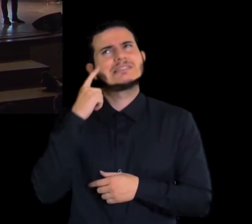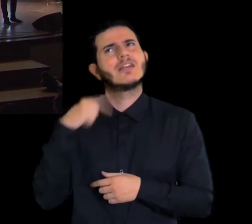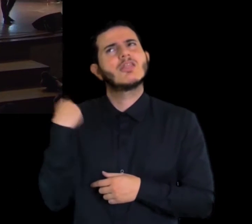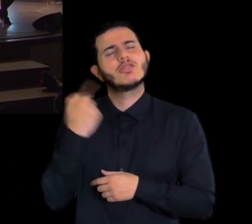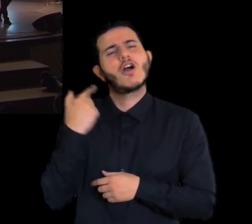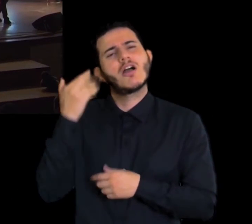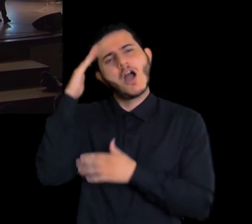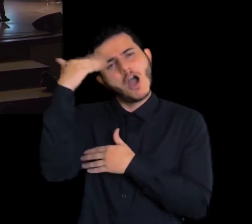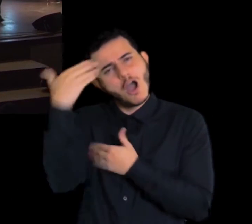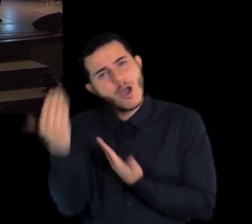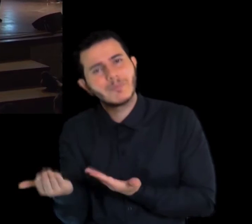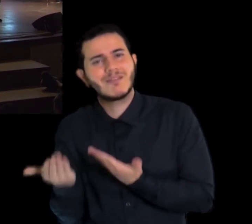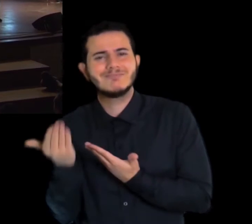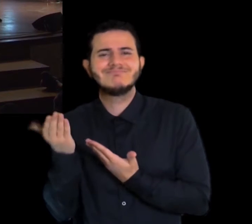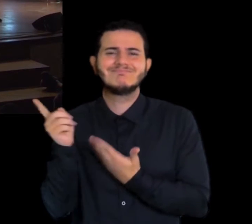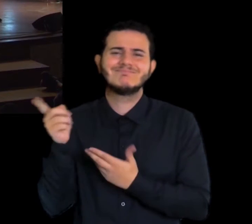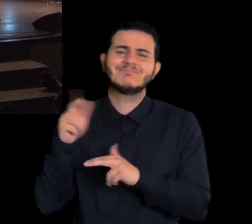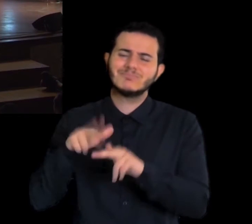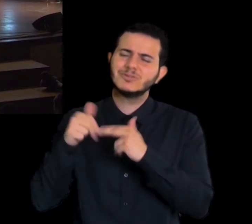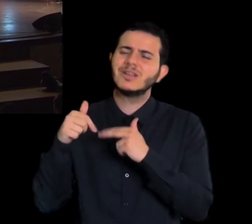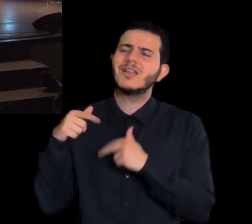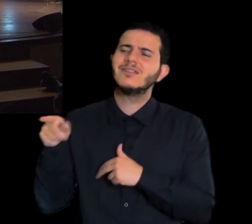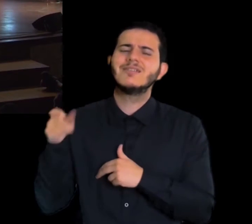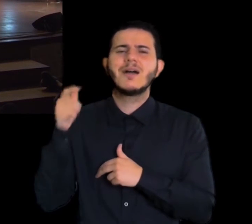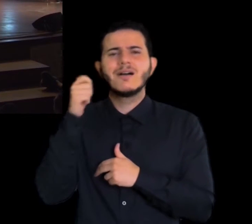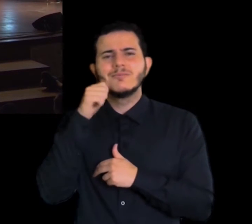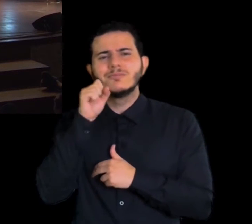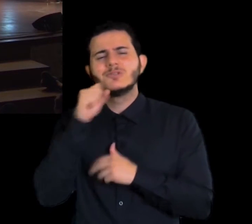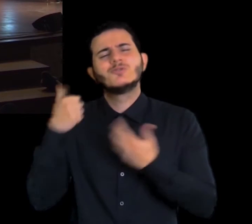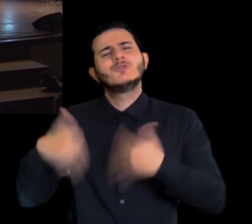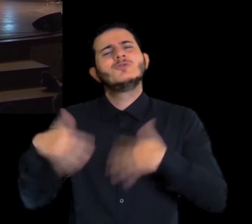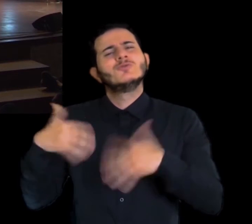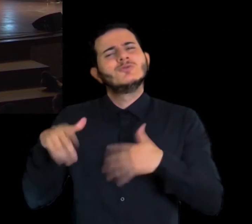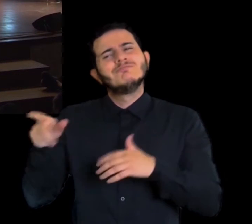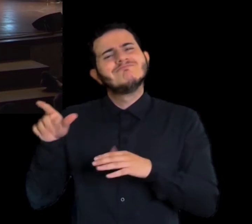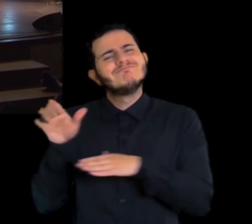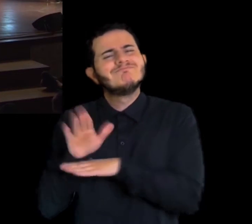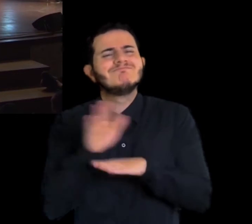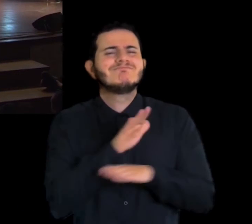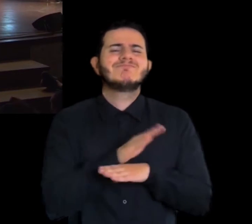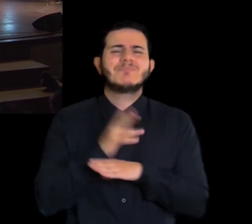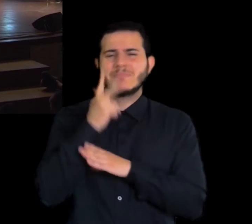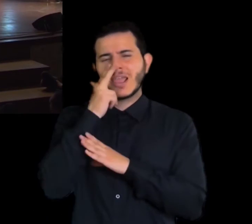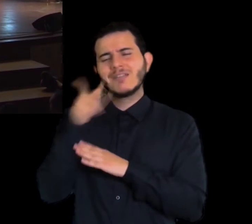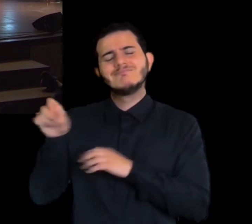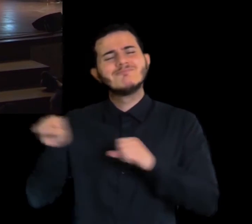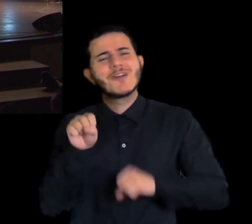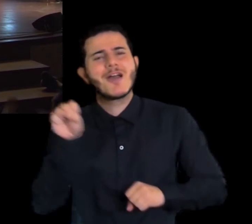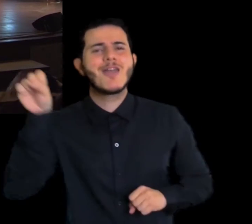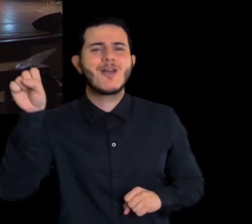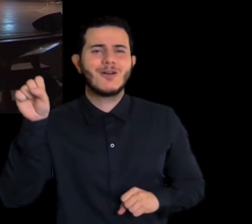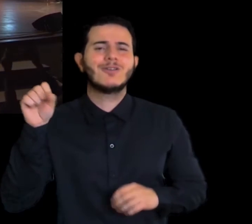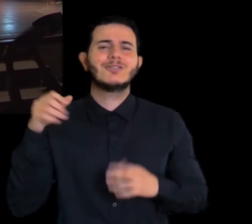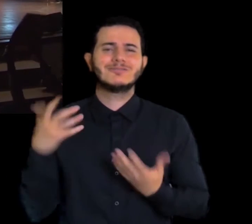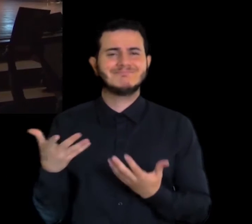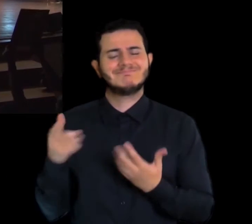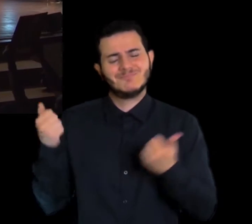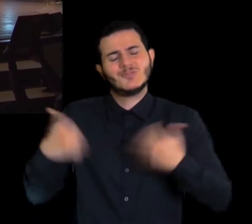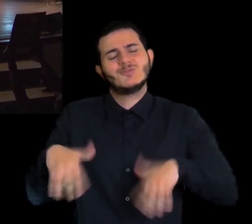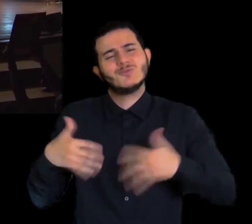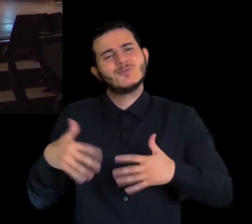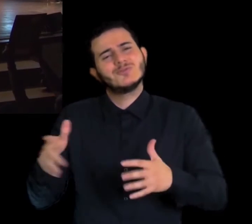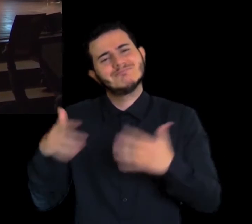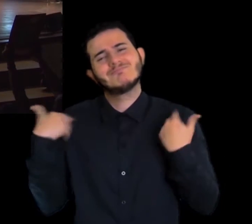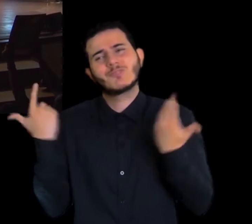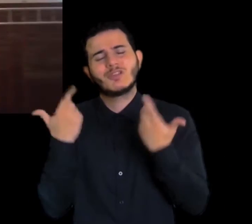fazer uma homenagem para ela também, porque tá cheio de heróis sem capa, né? Andando por aí. Então, que ela, onde quer que esteja,